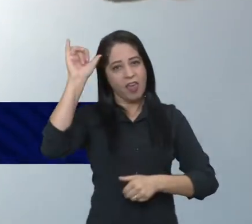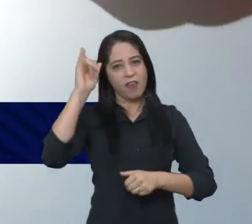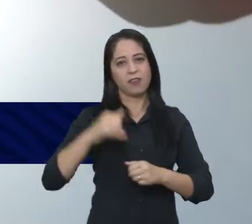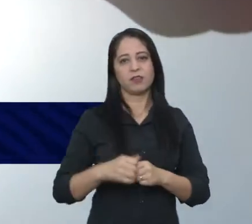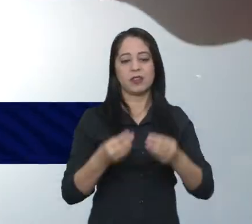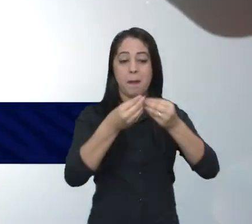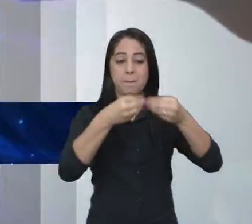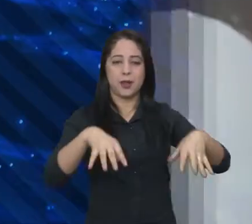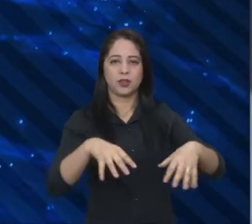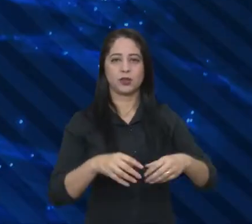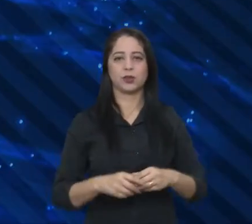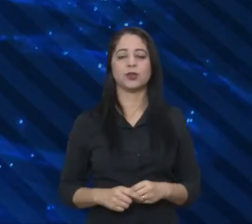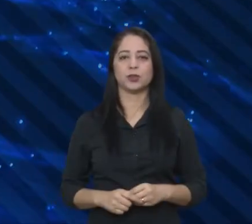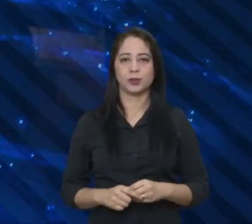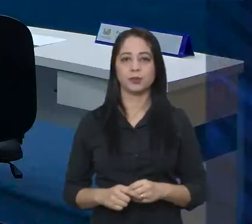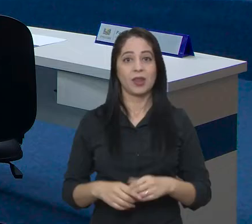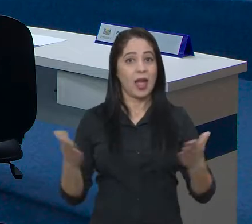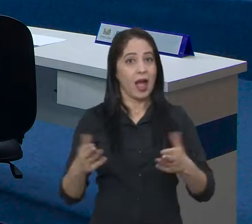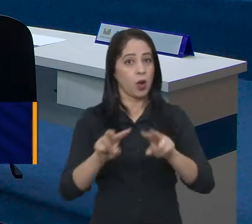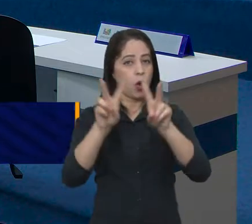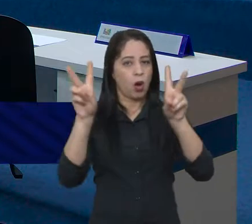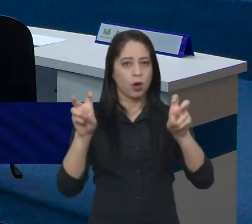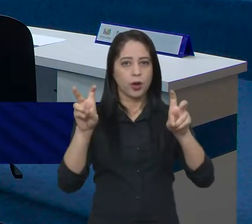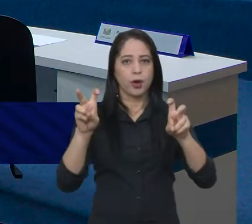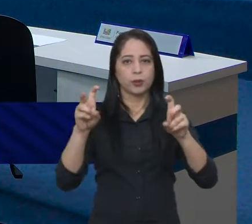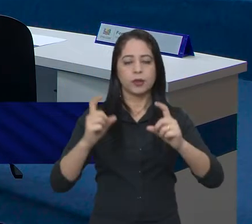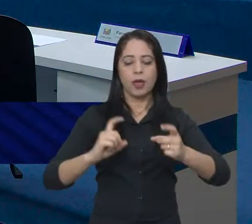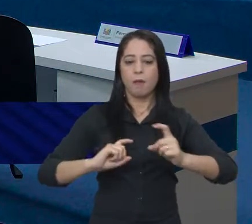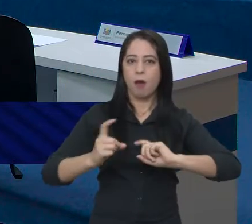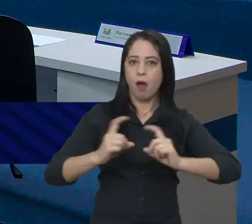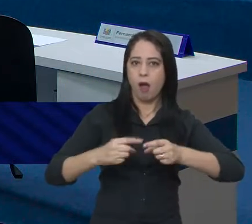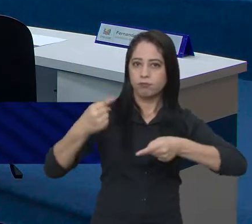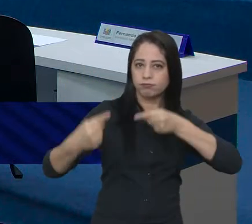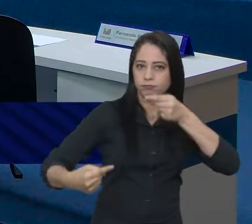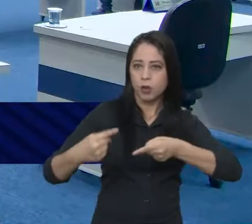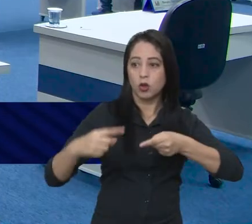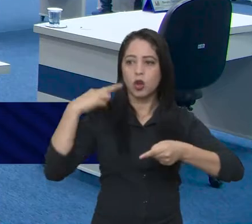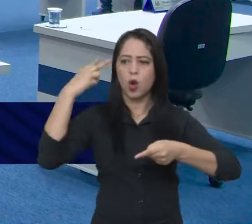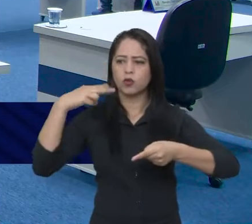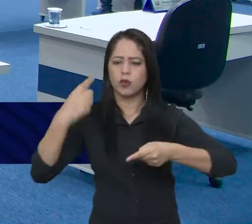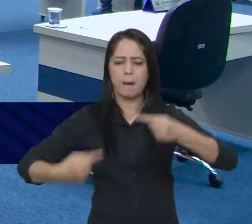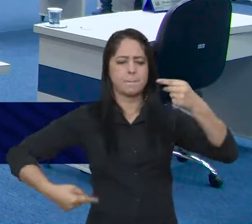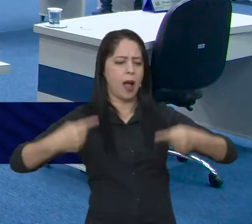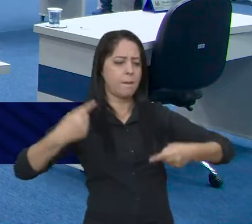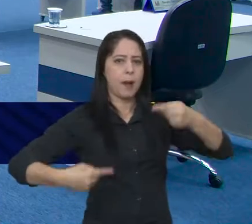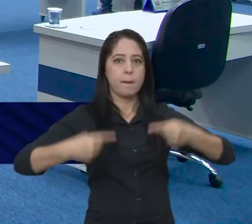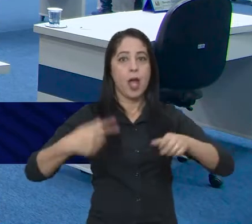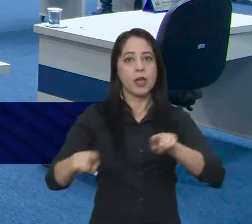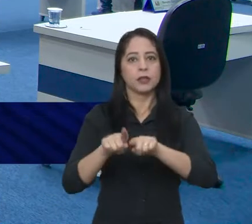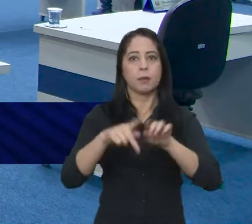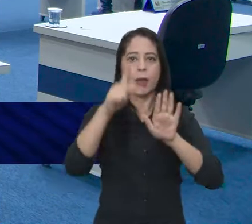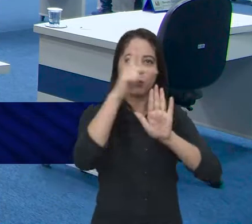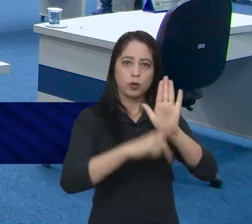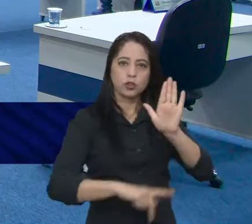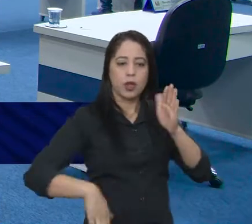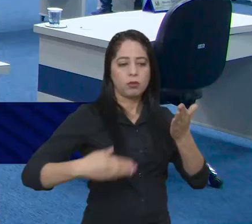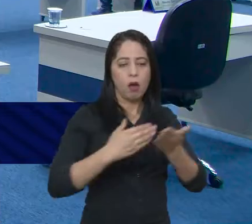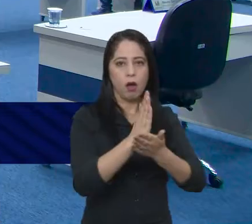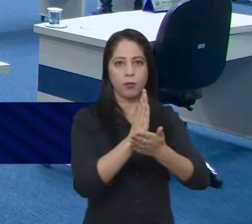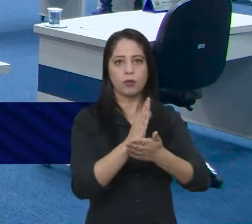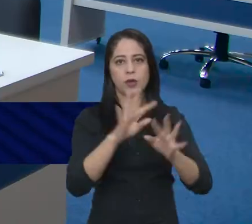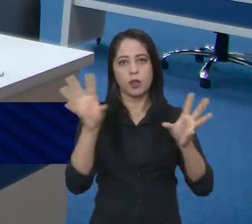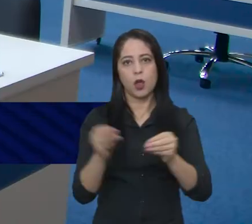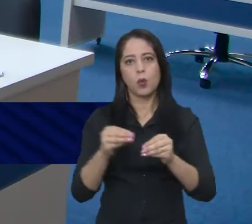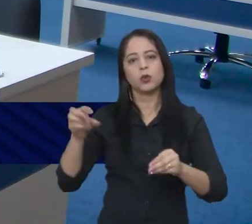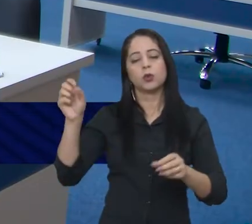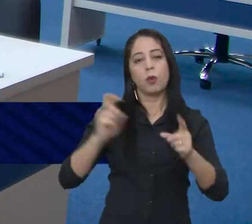evitar prejuízos. Confira os principais assuntos debatidos pelos vereadores e os projetos aprovados nos resumos